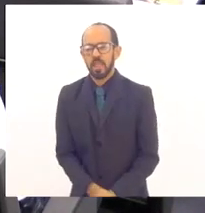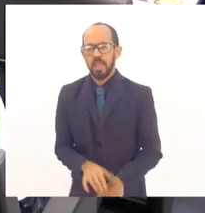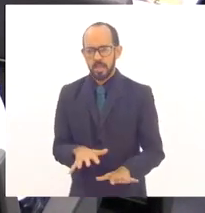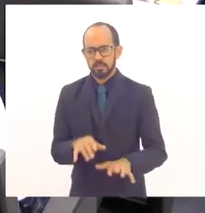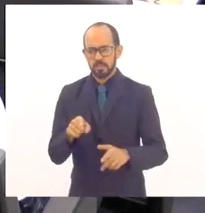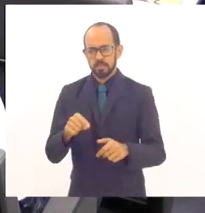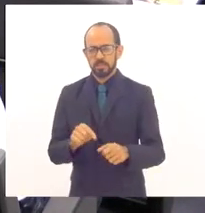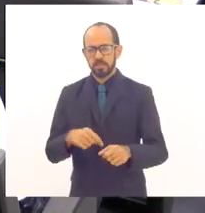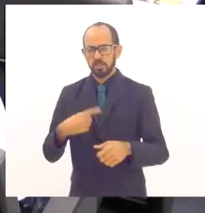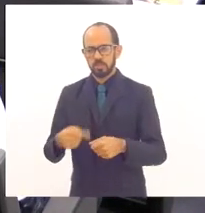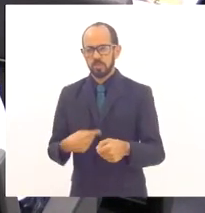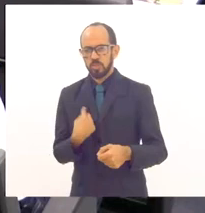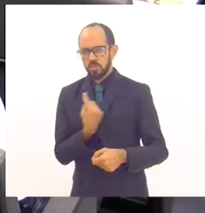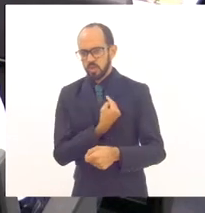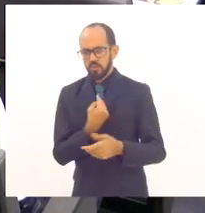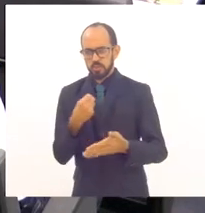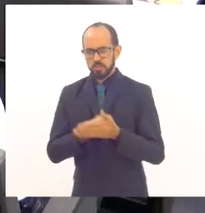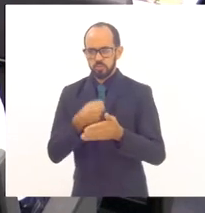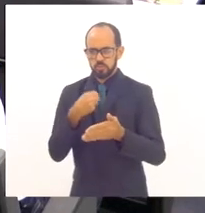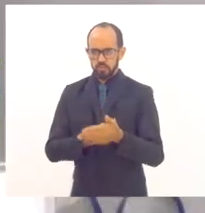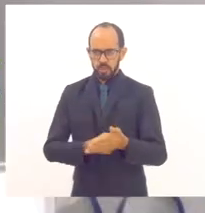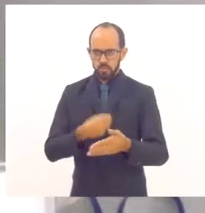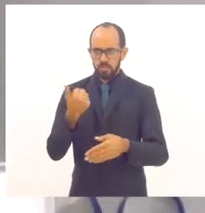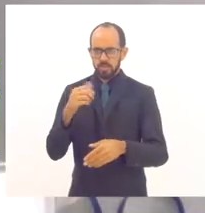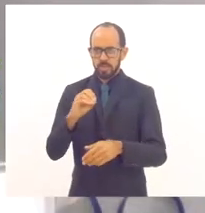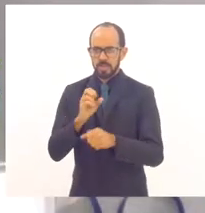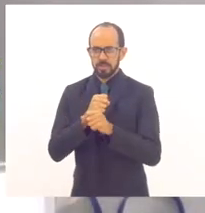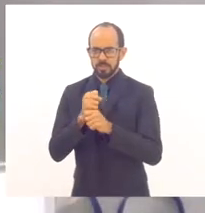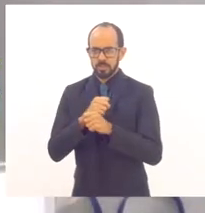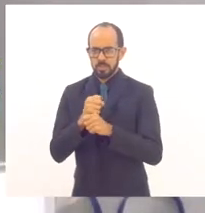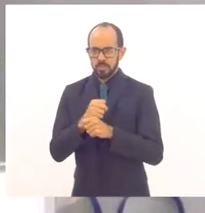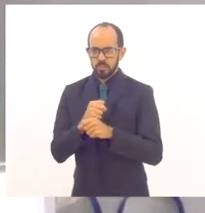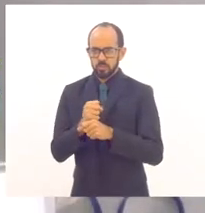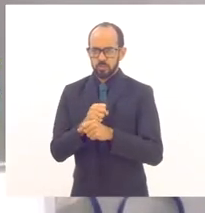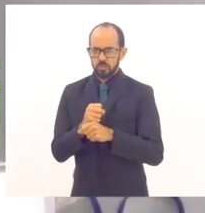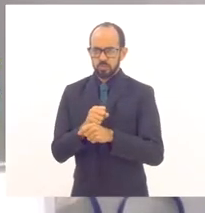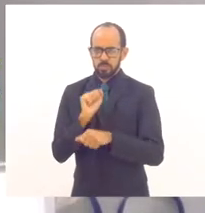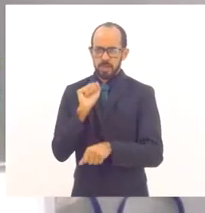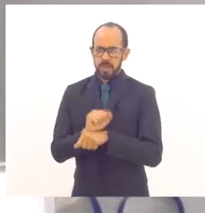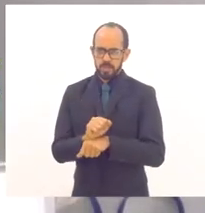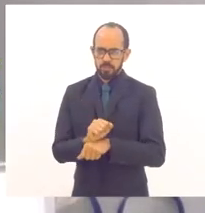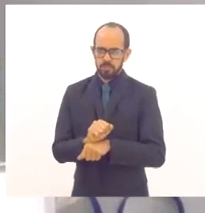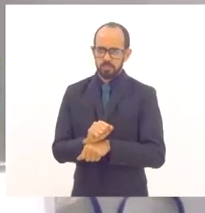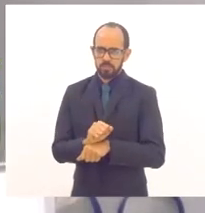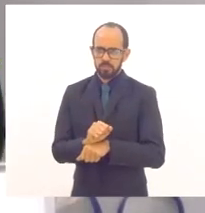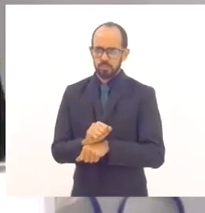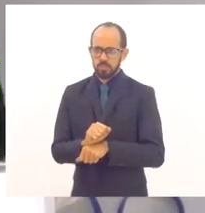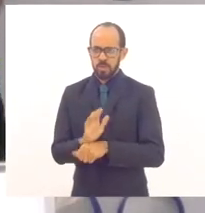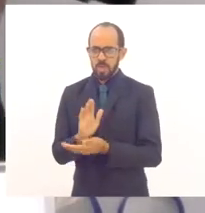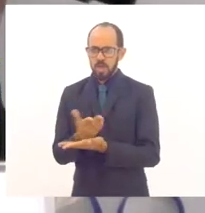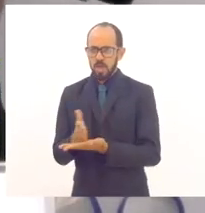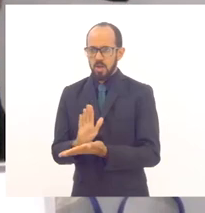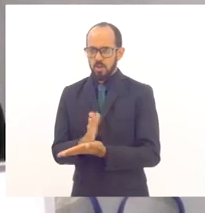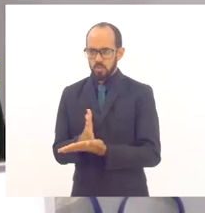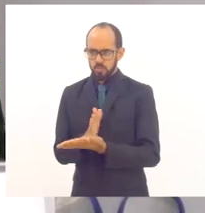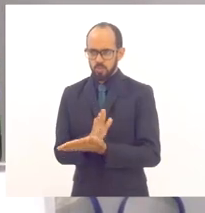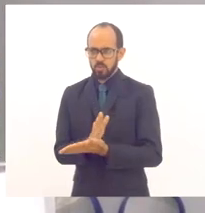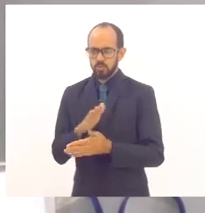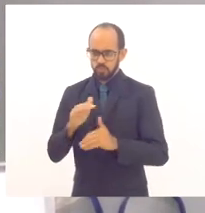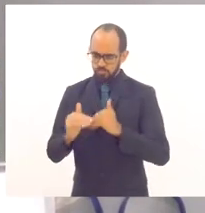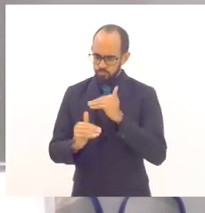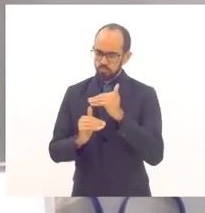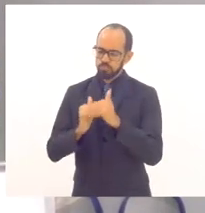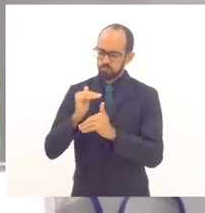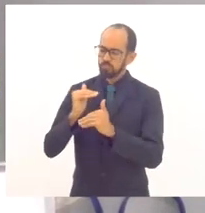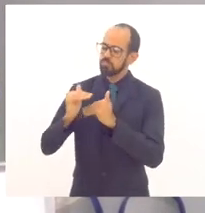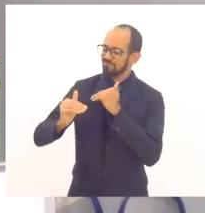jogo. Nós estamos há uma década parados. Alguns passos, mestres, aqui